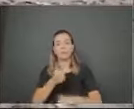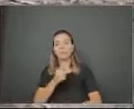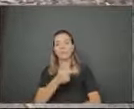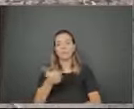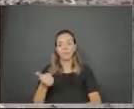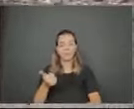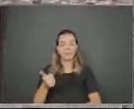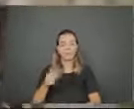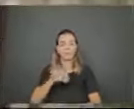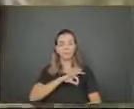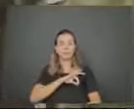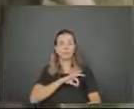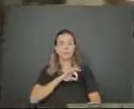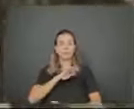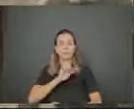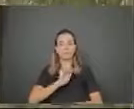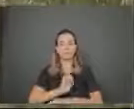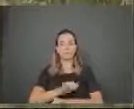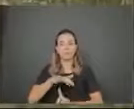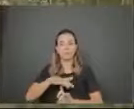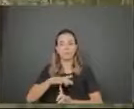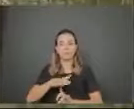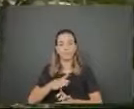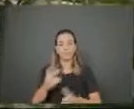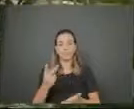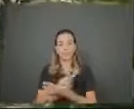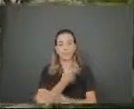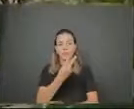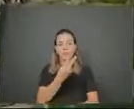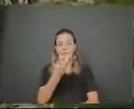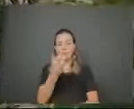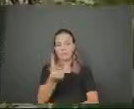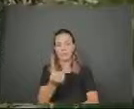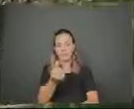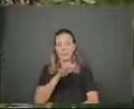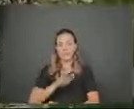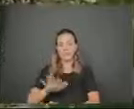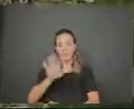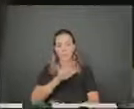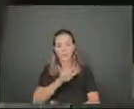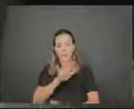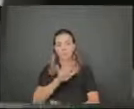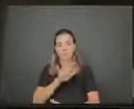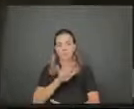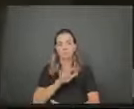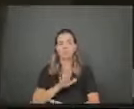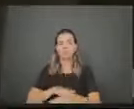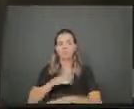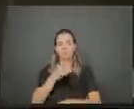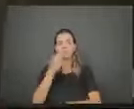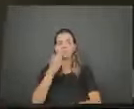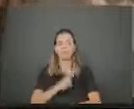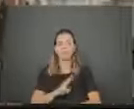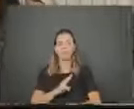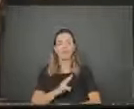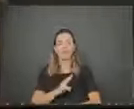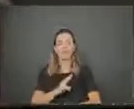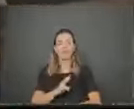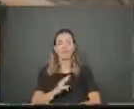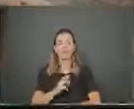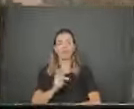Paraná realizou 26 operações ambientais. Foram mais de 1.600.000 quilômetros de patrulhamento motorizado, mais